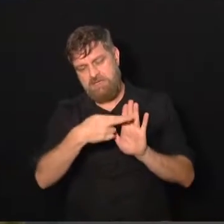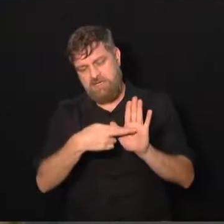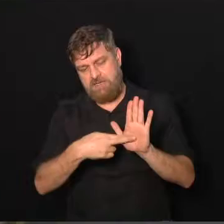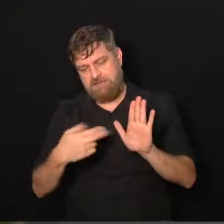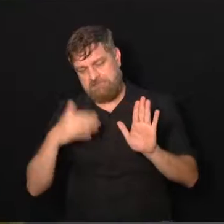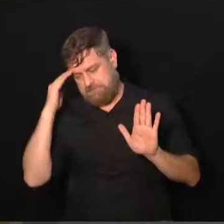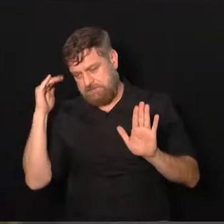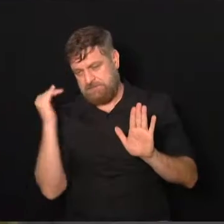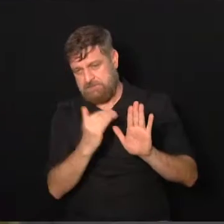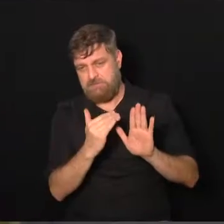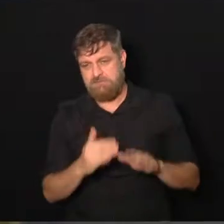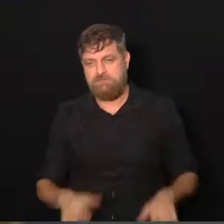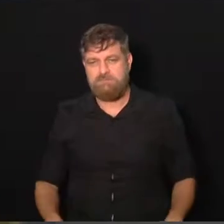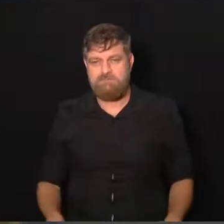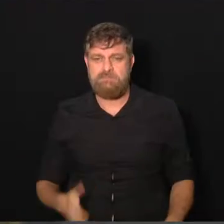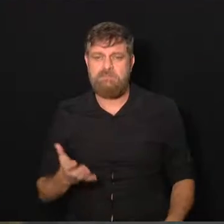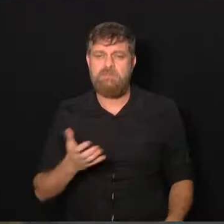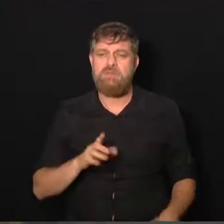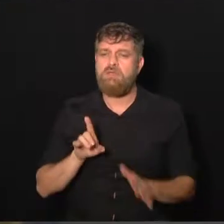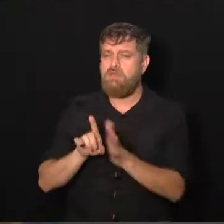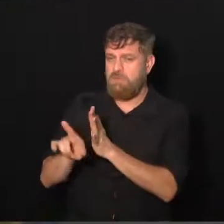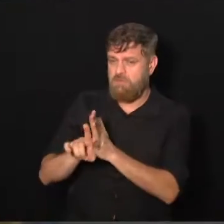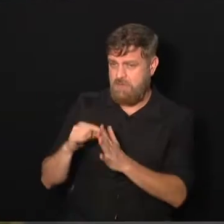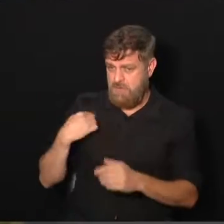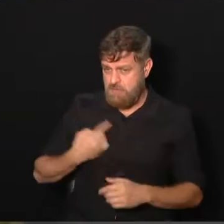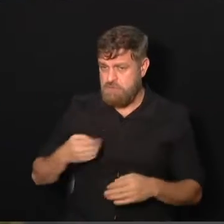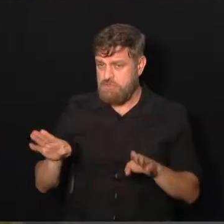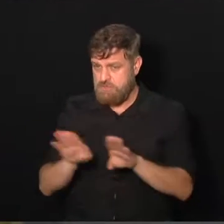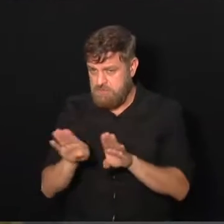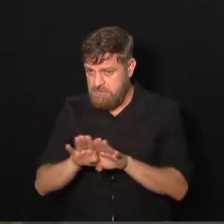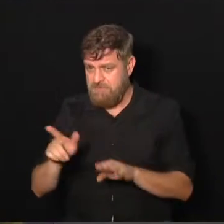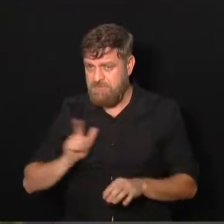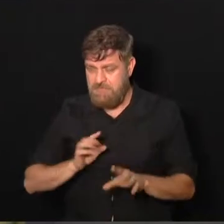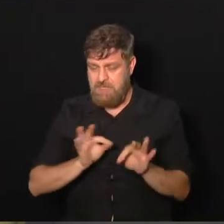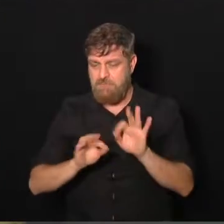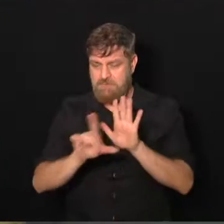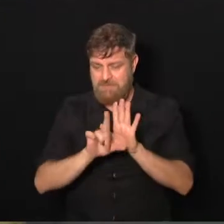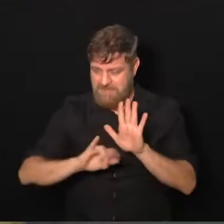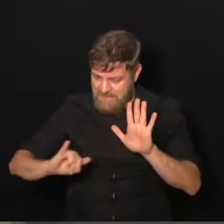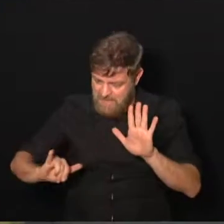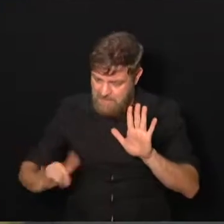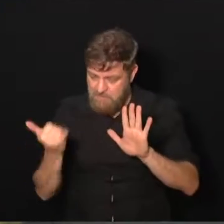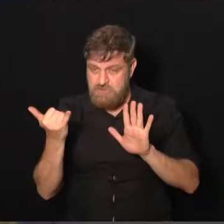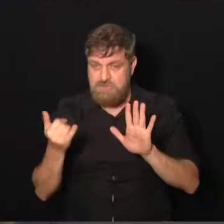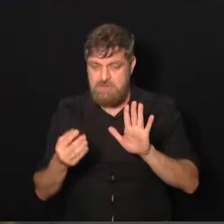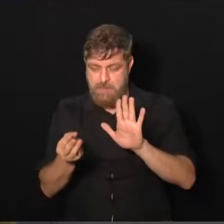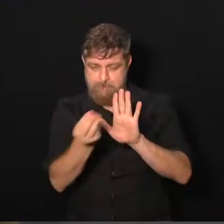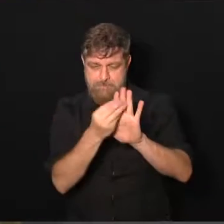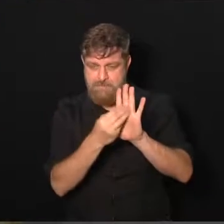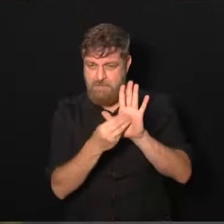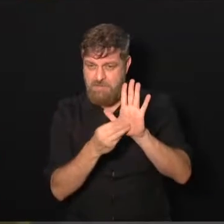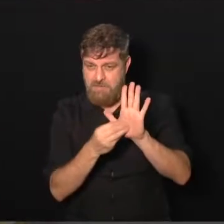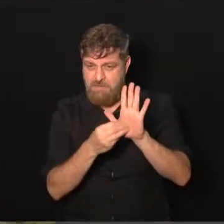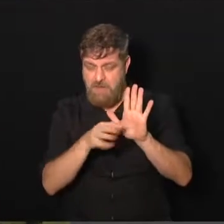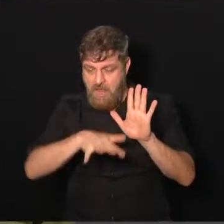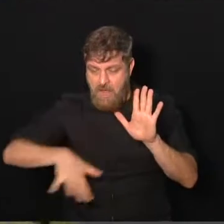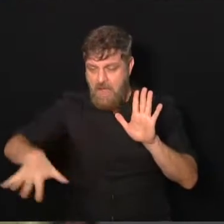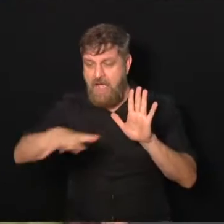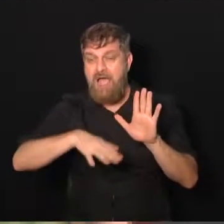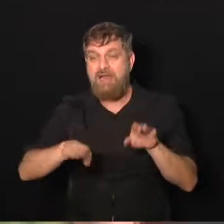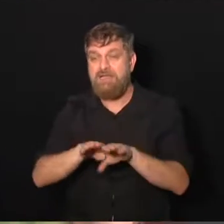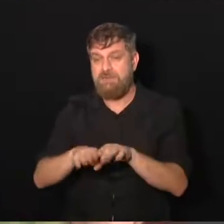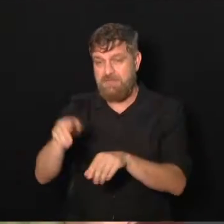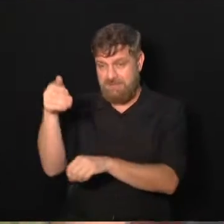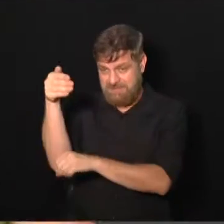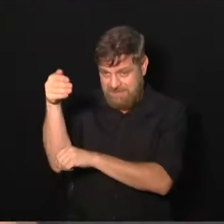seguidas. Então, eu gostaria de saber se a gente pode contar com essa oportunidade de um projeto de lei, que a gente olhe também